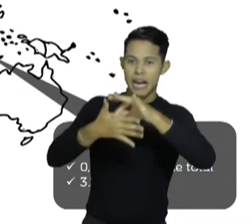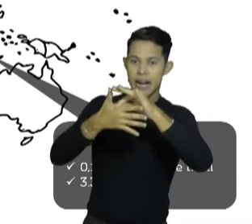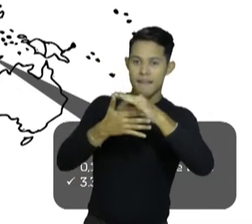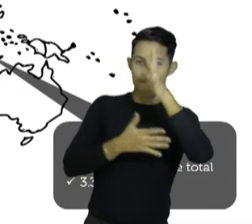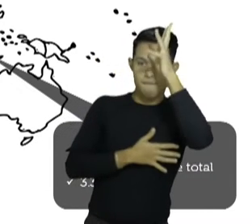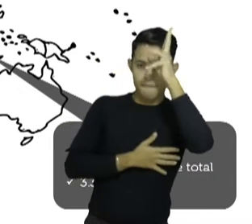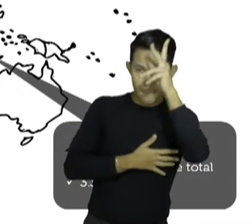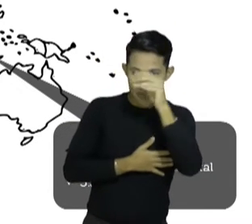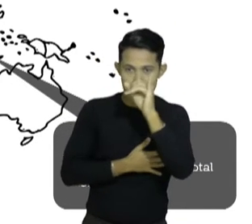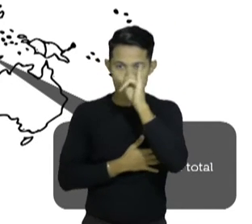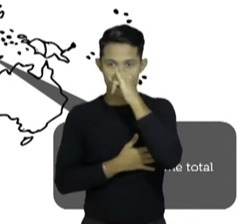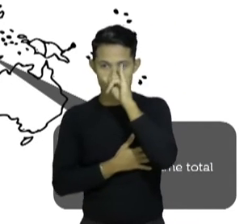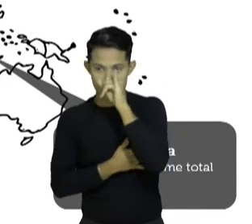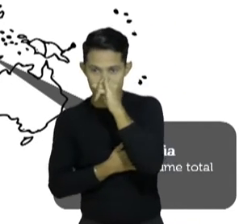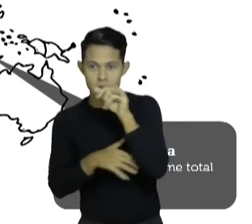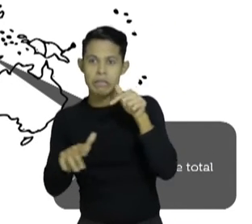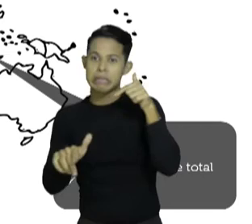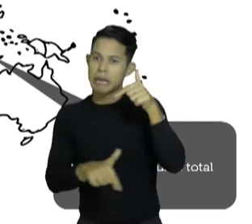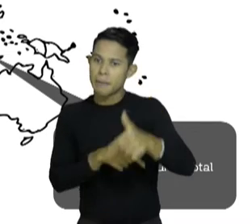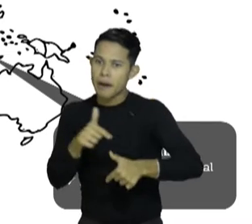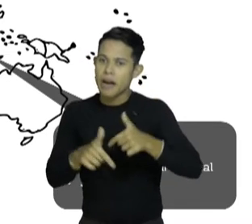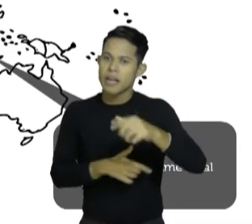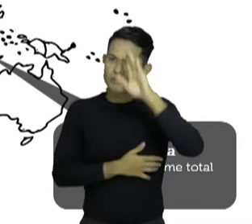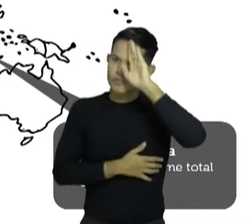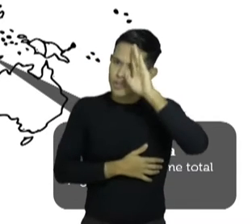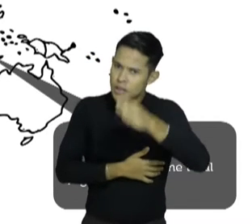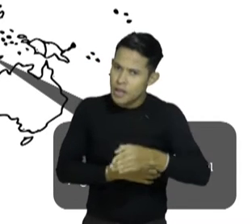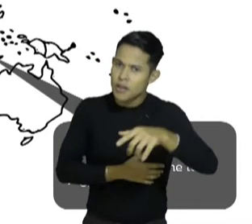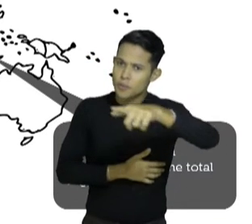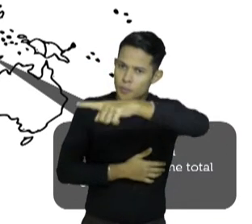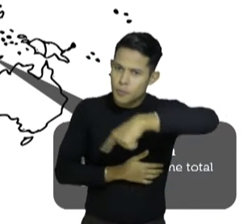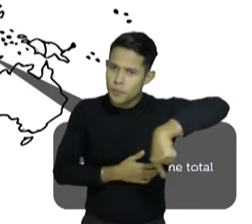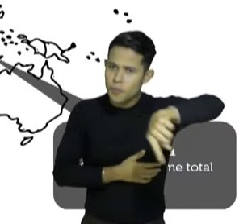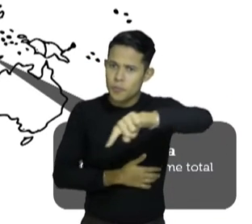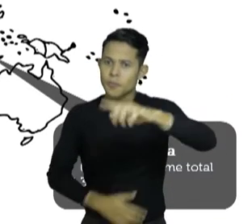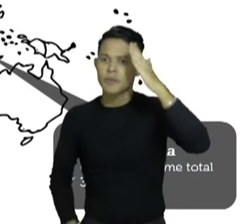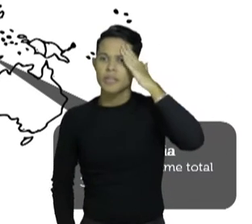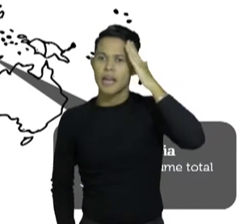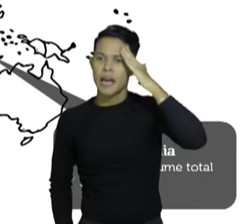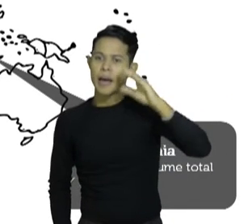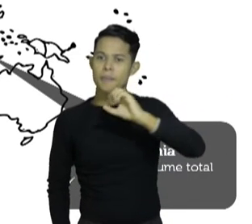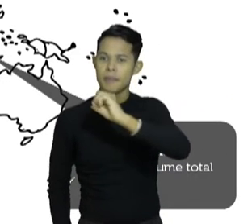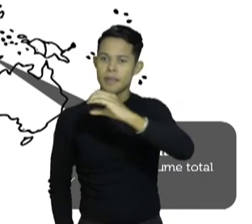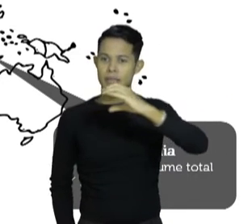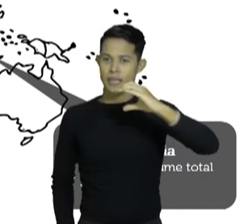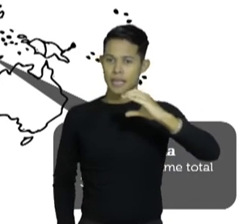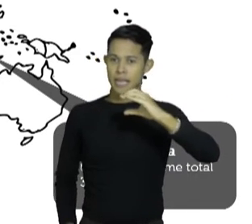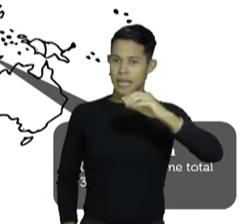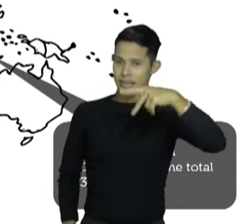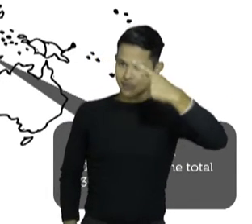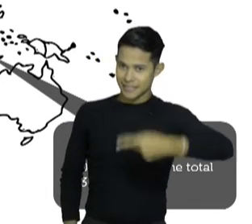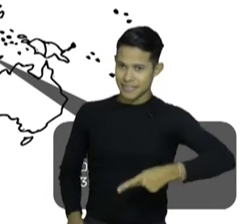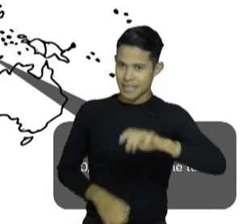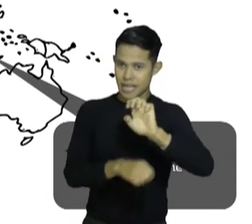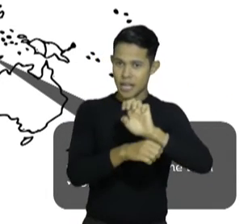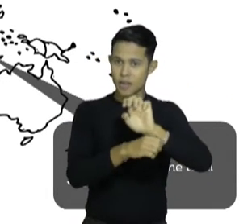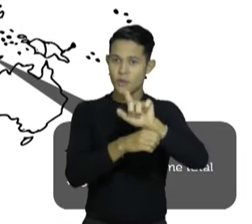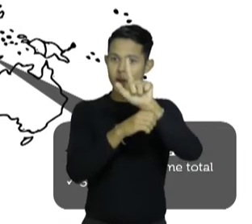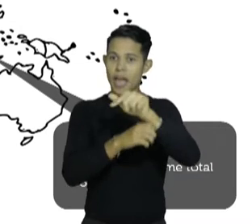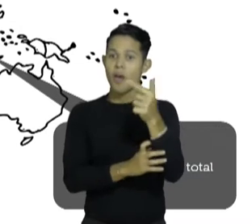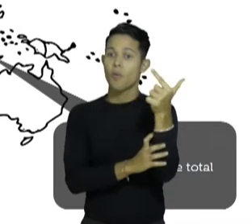é onde nós trabalhamos diretamente vocês sabem que Santa Catarina é o segundo maior